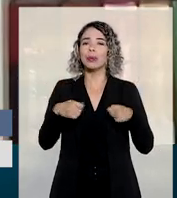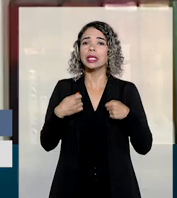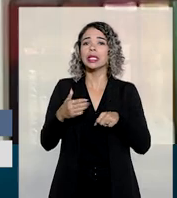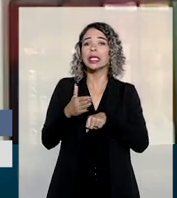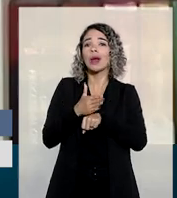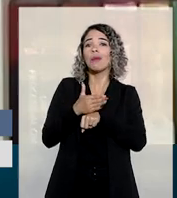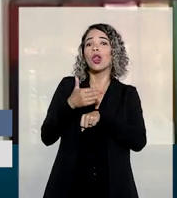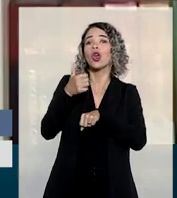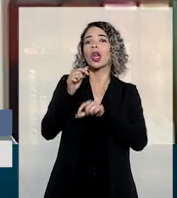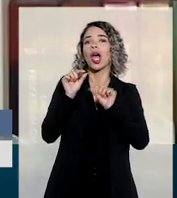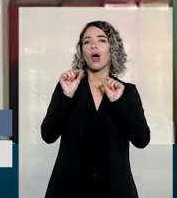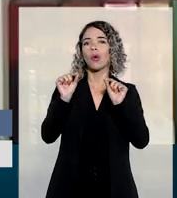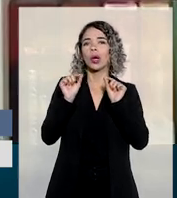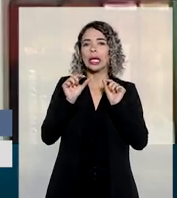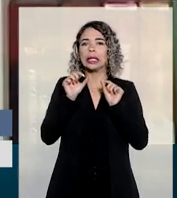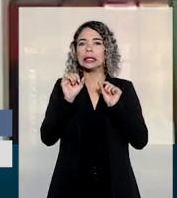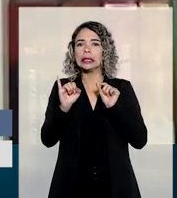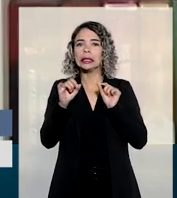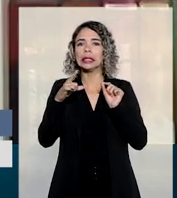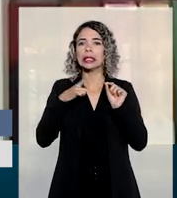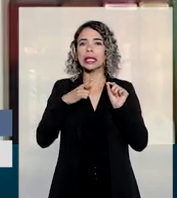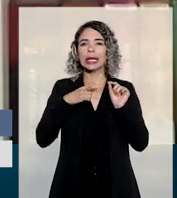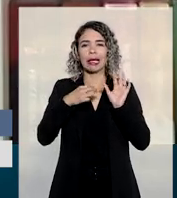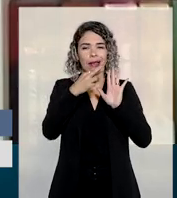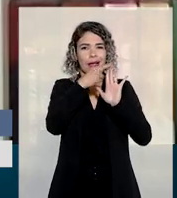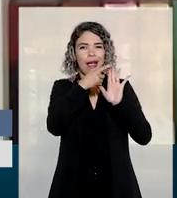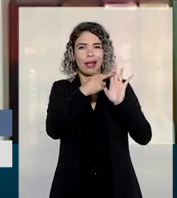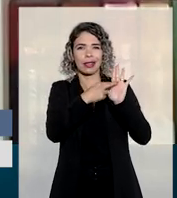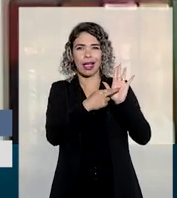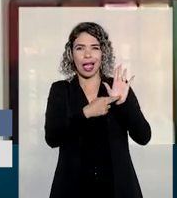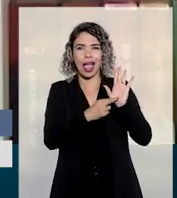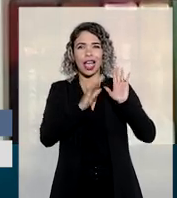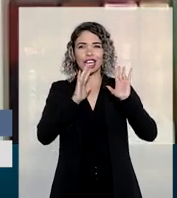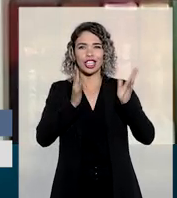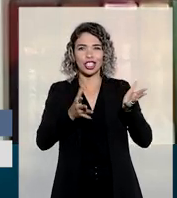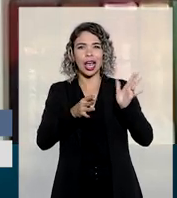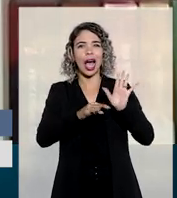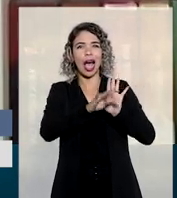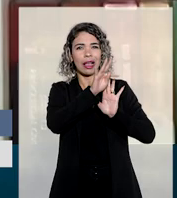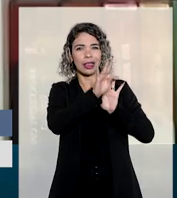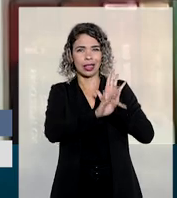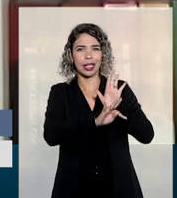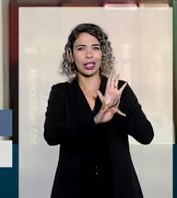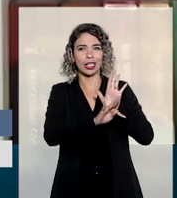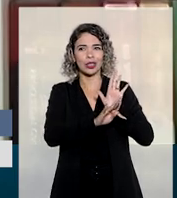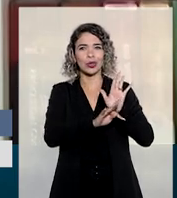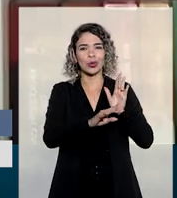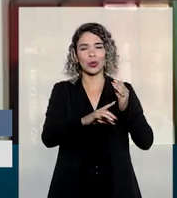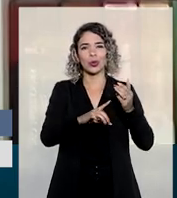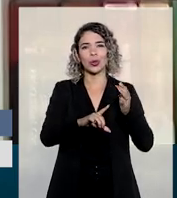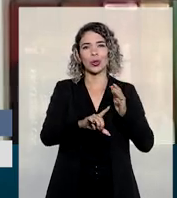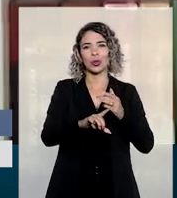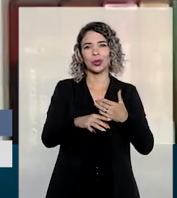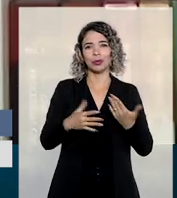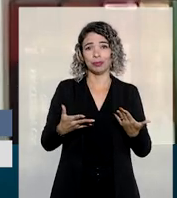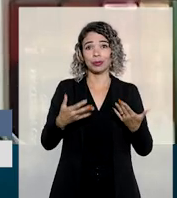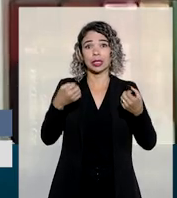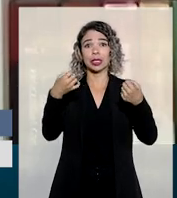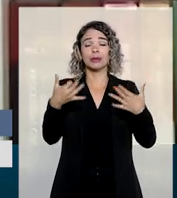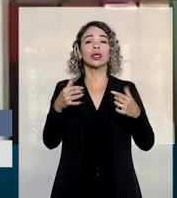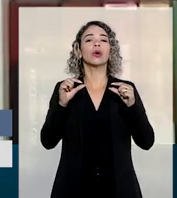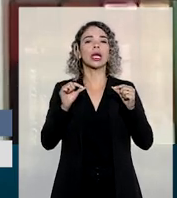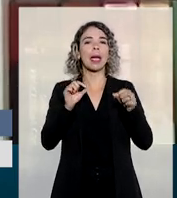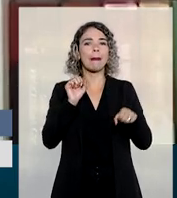aperfeiçoado, principalmente à luz do que disciplina esse texto do artigo 1026, em que ele